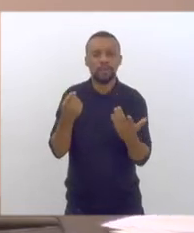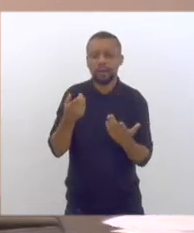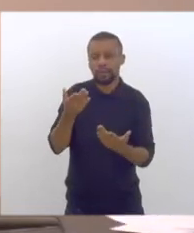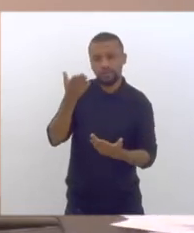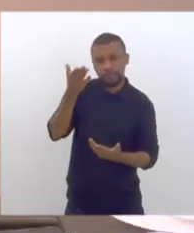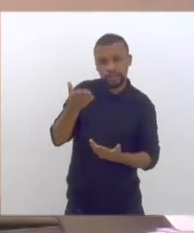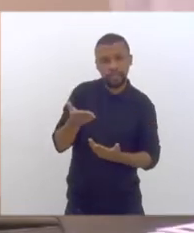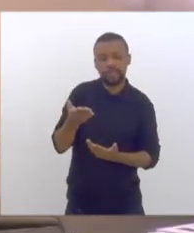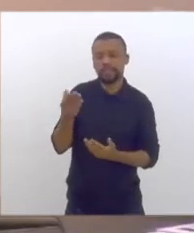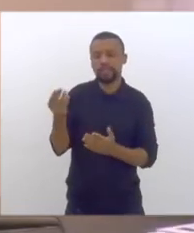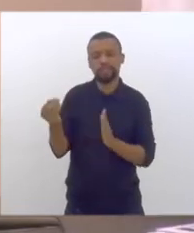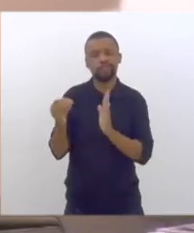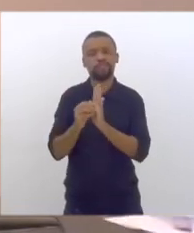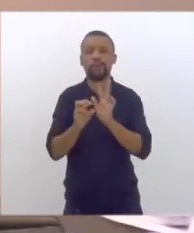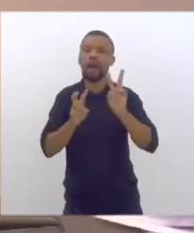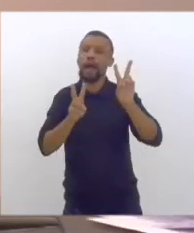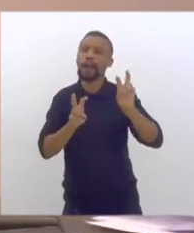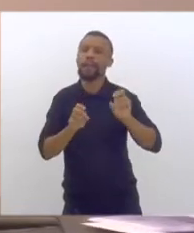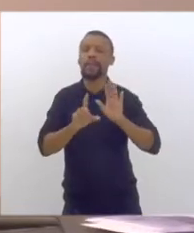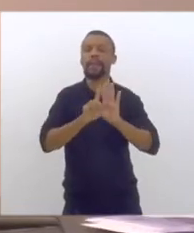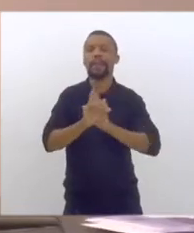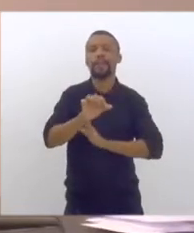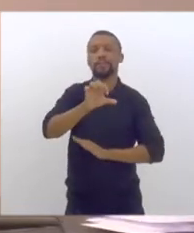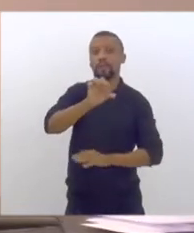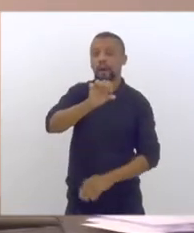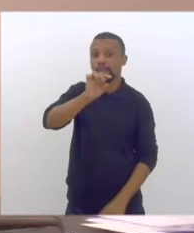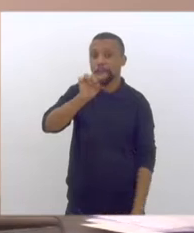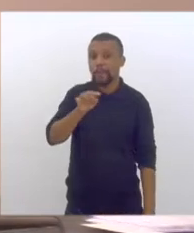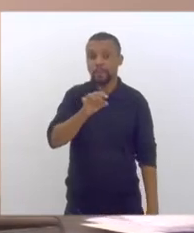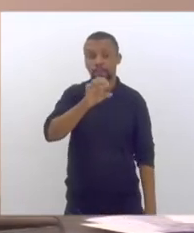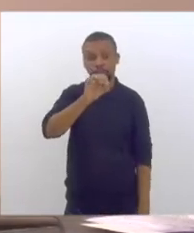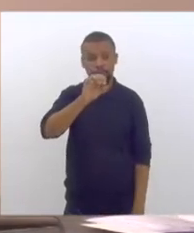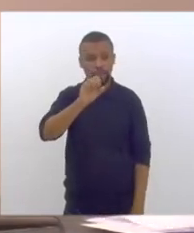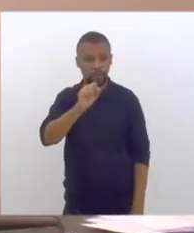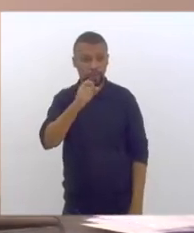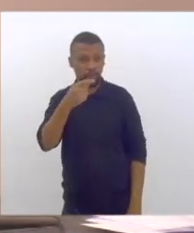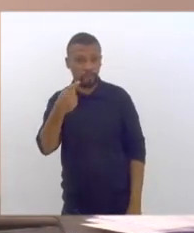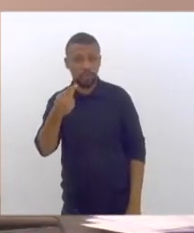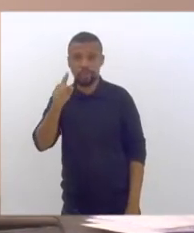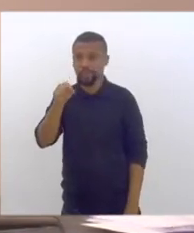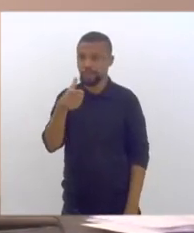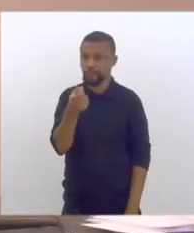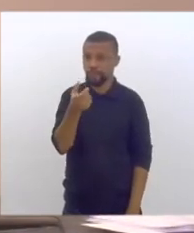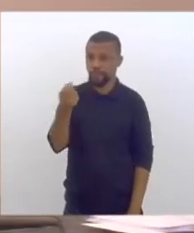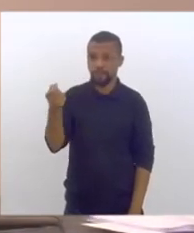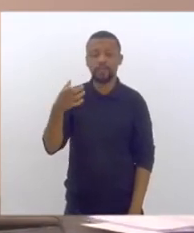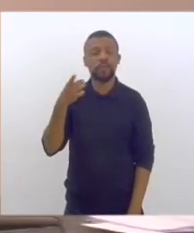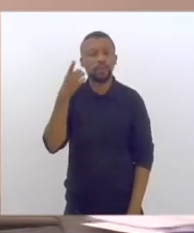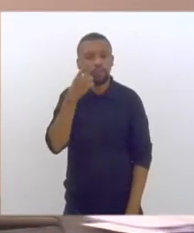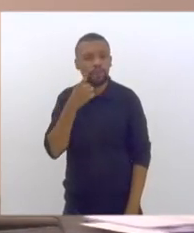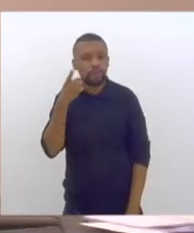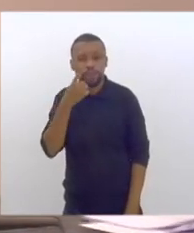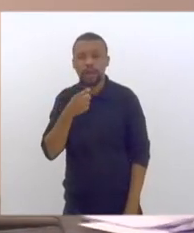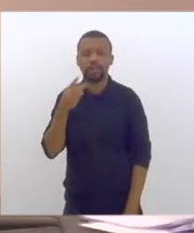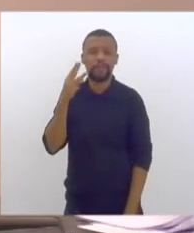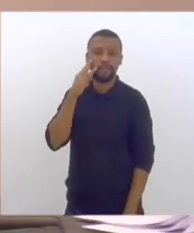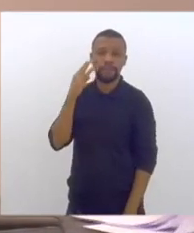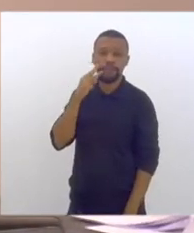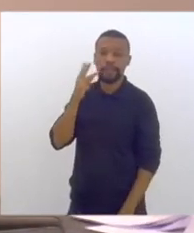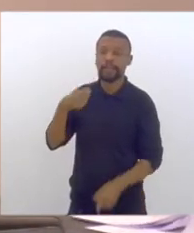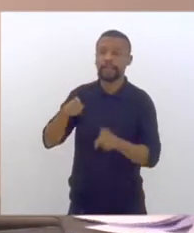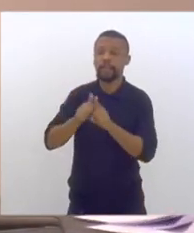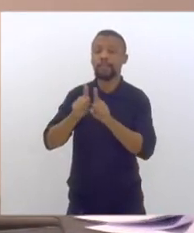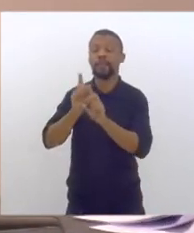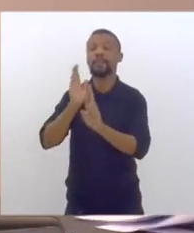citou a lei 9.801 de 20 que o deputado Walter Carneiro